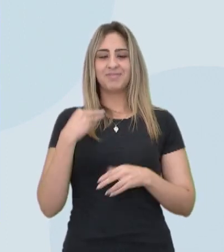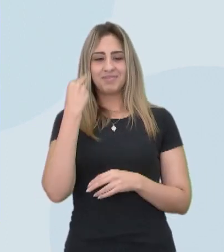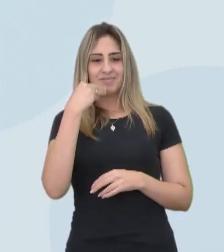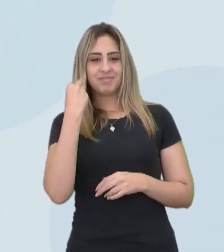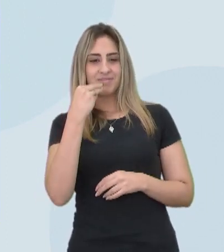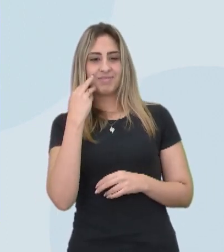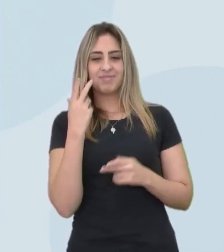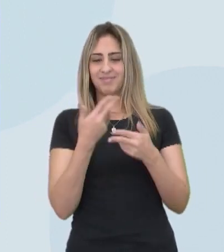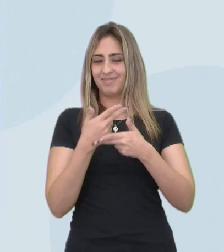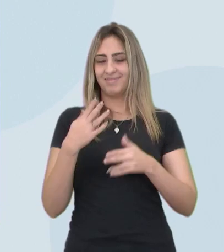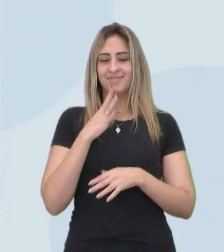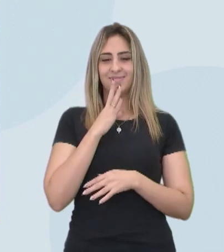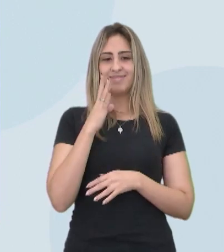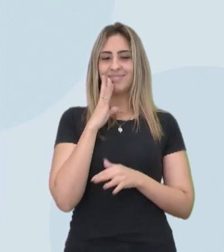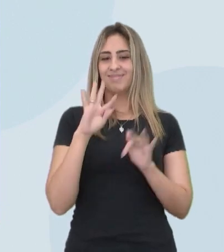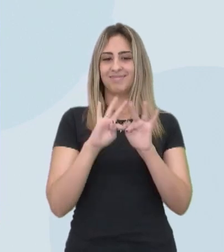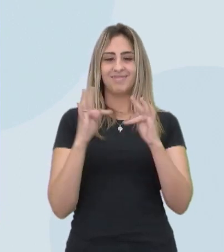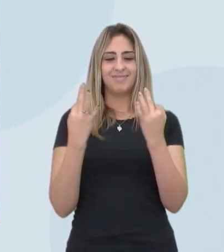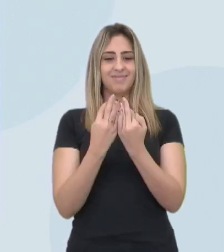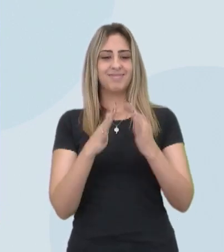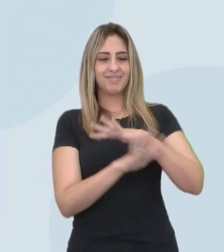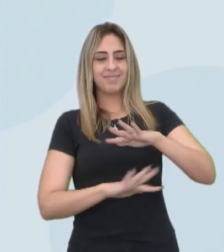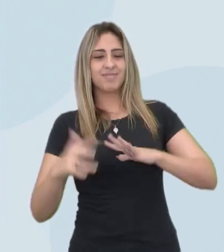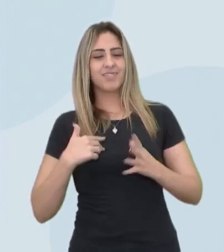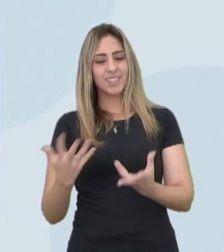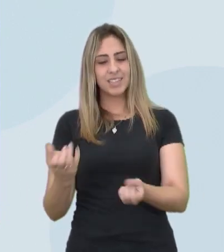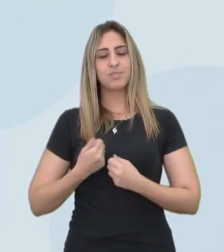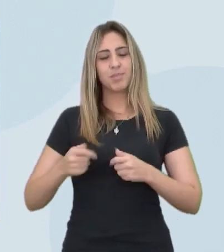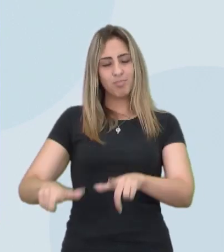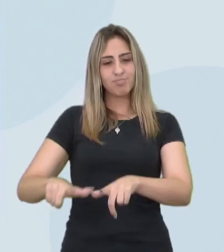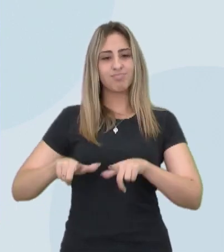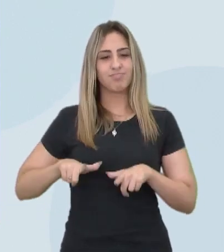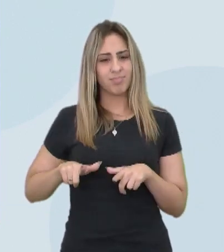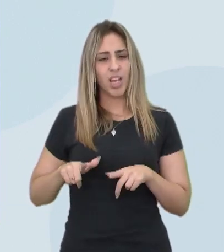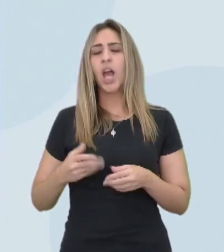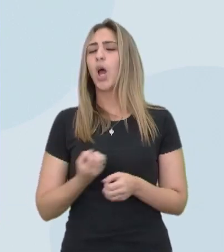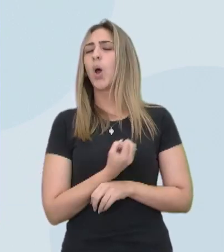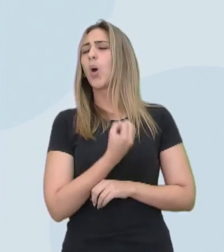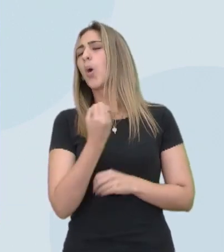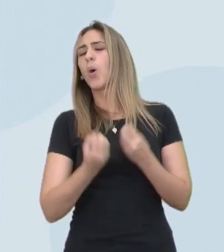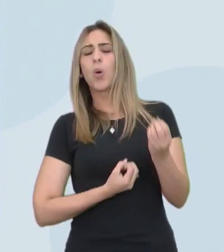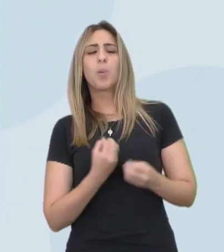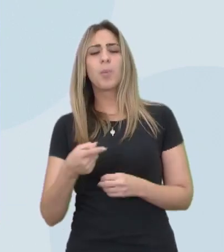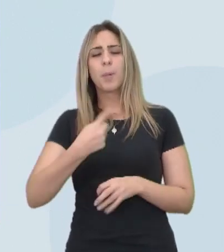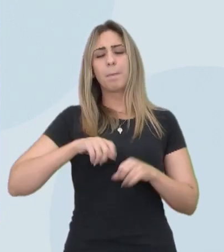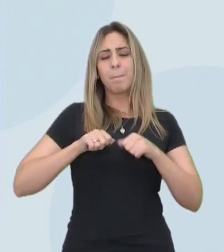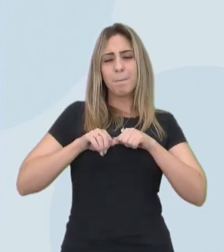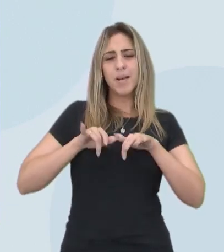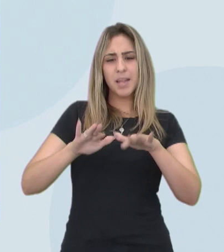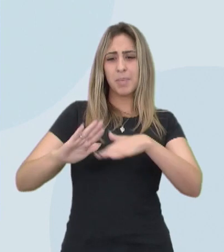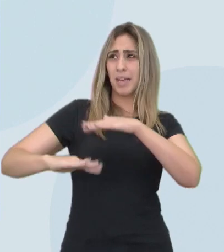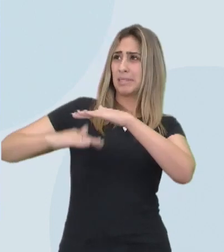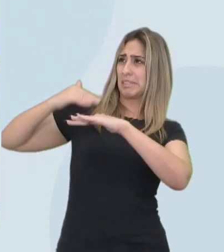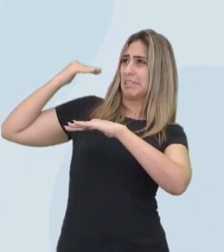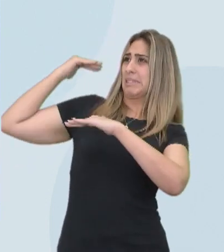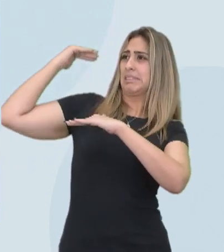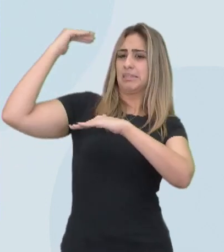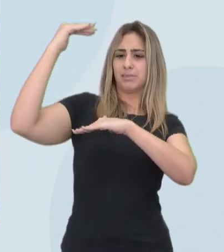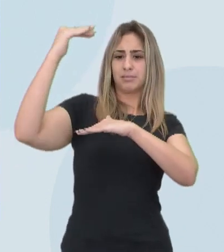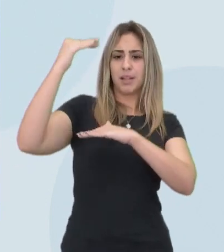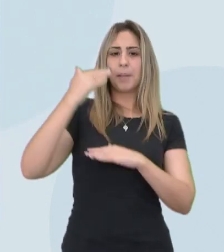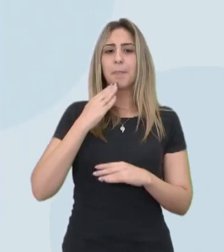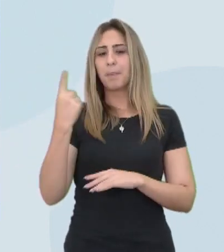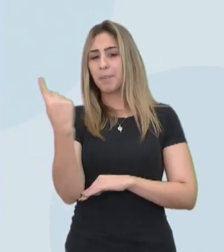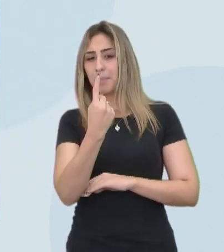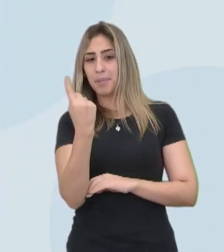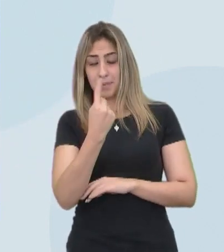estávamos no momento de pandemia e eu recebi o meu certificado. Como a pandemia estava no auge, foi a